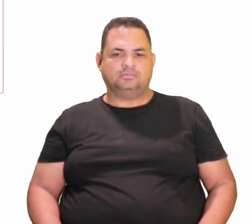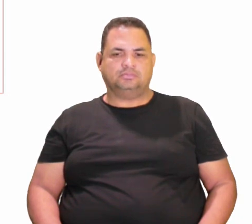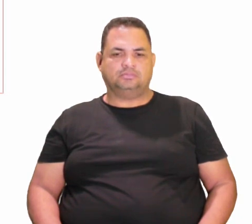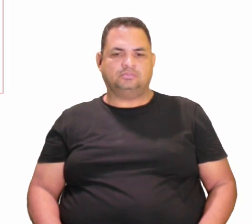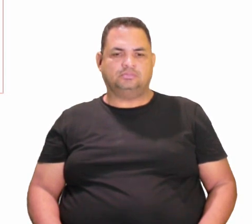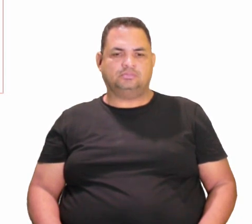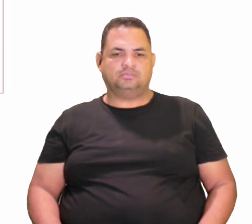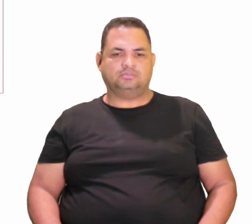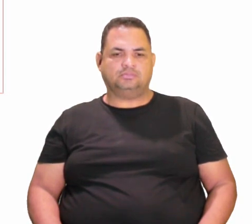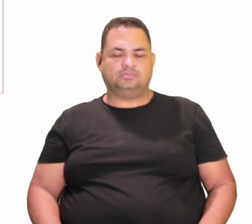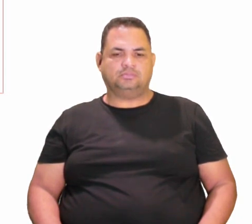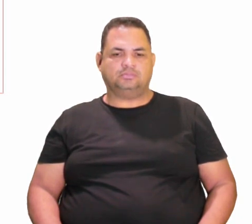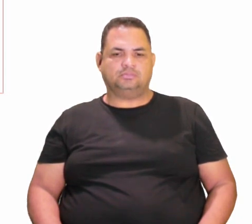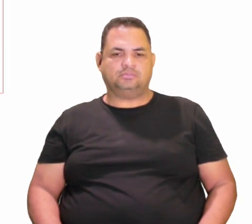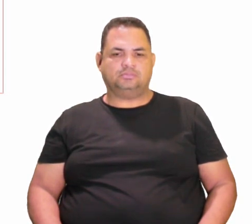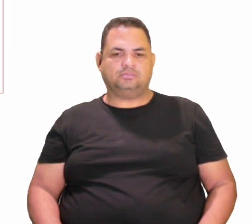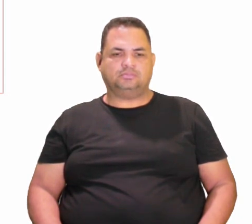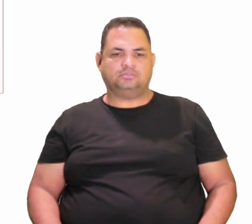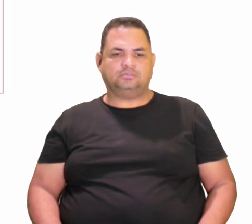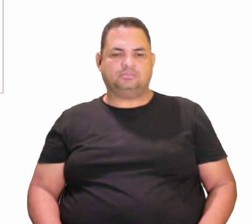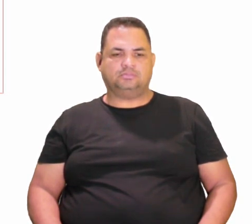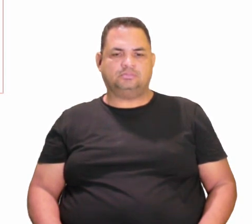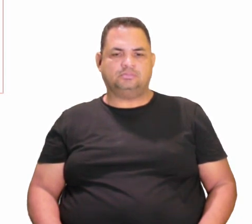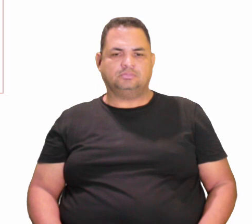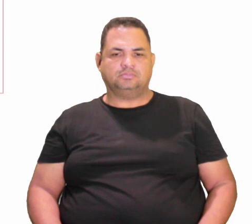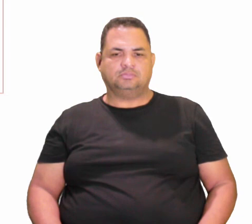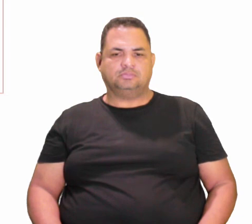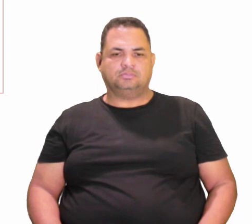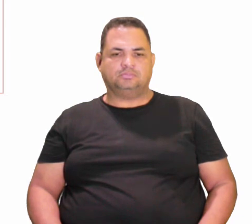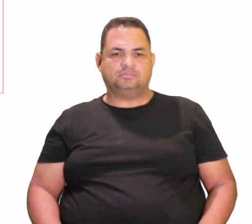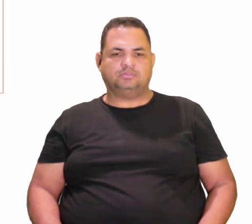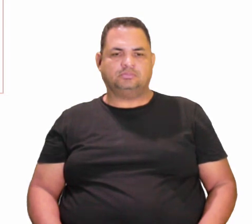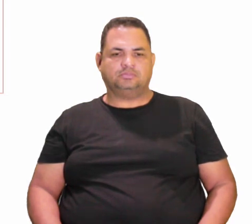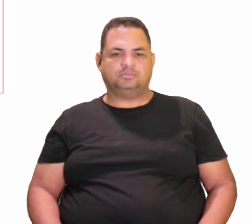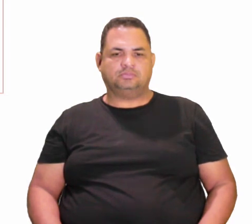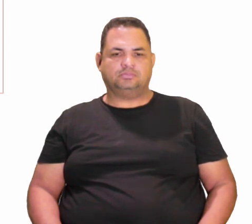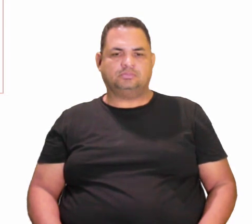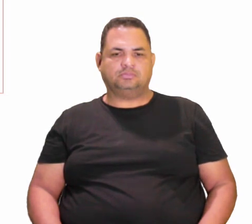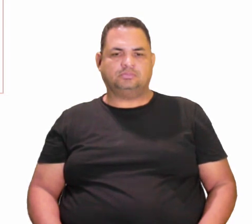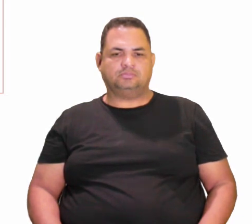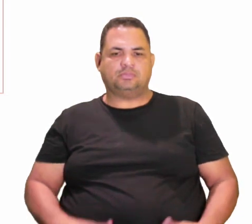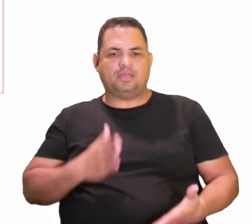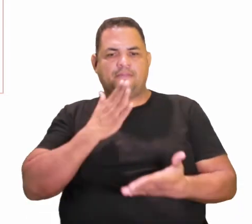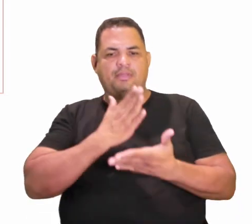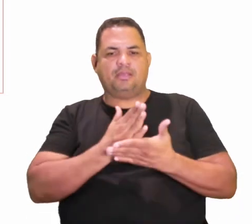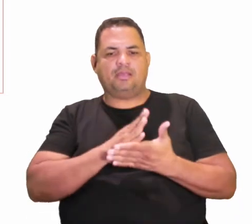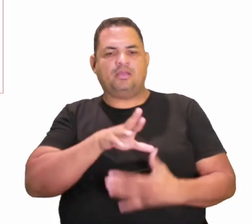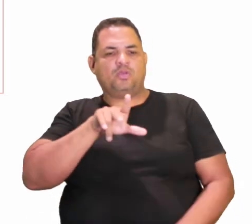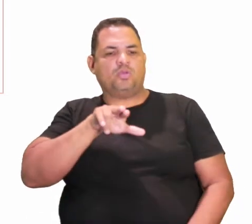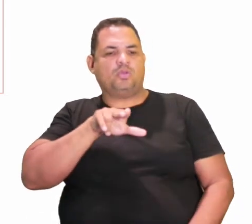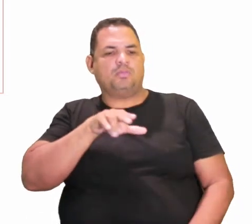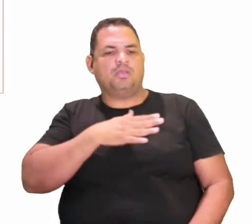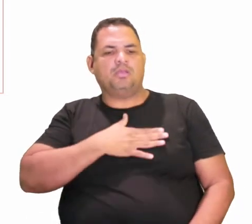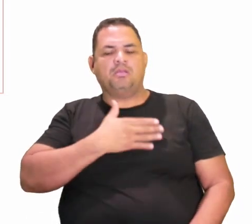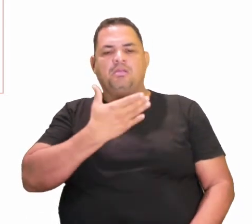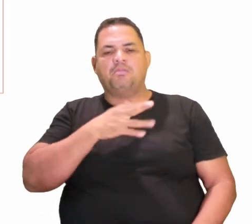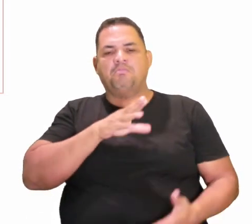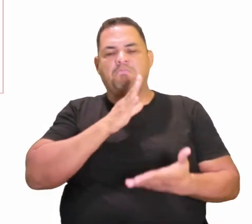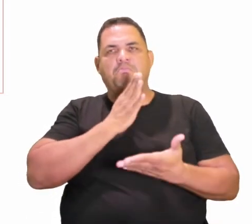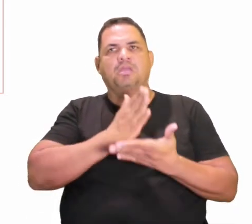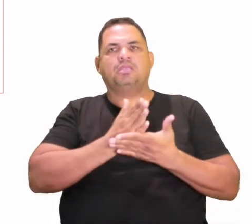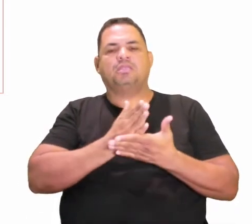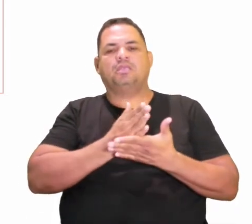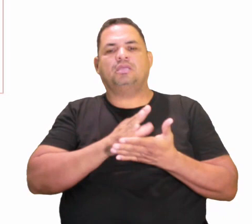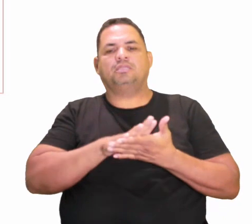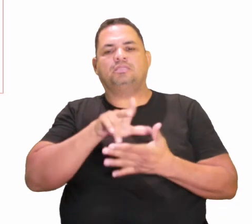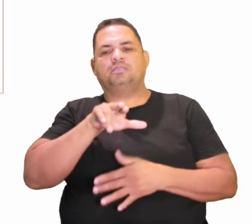único. Aqui, half sister, half brother, meio irmão ou meia irmã. Como assim meio irmão ou meia